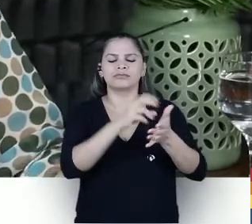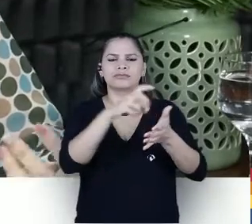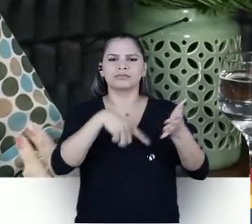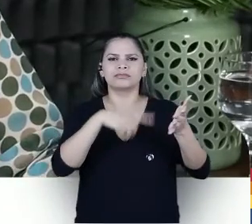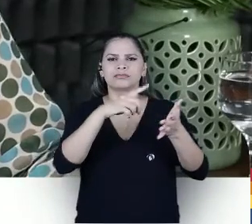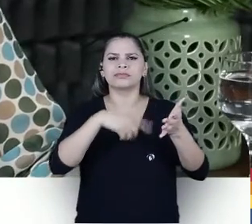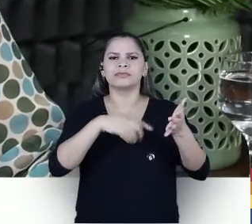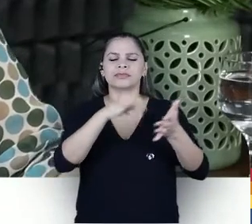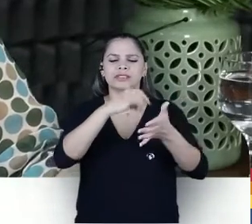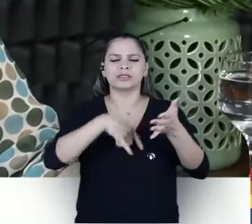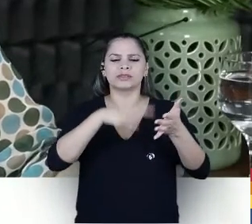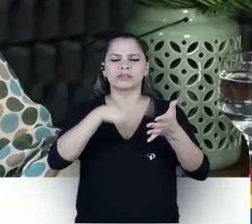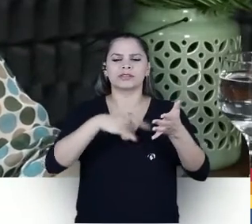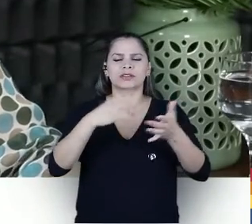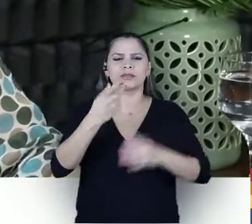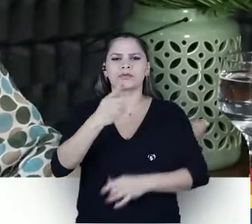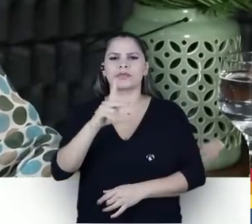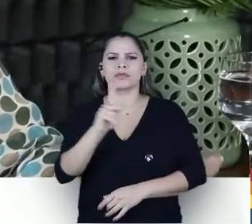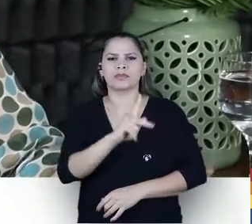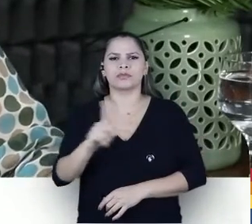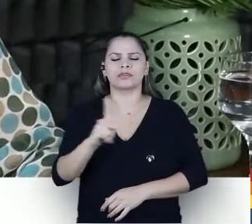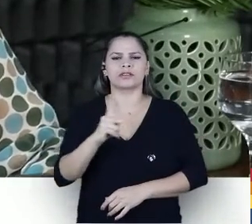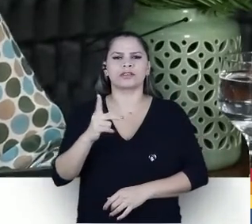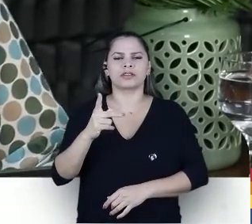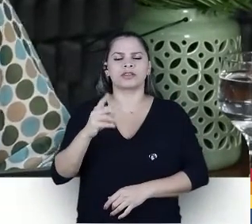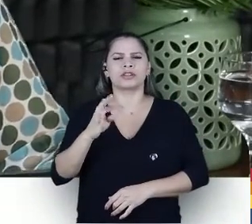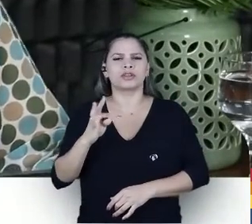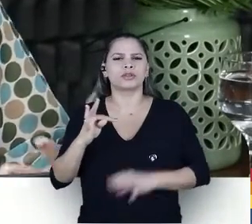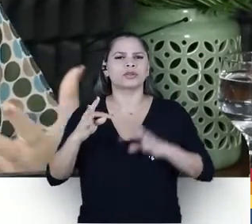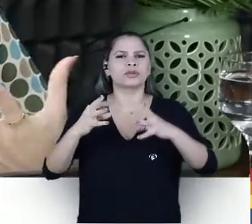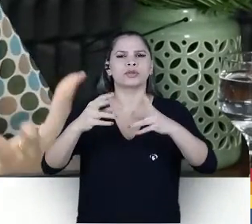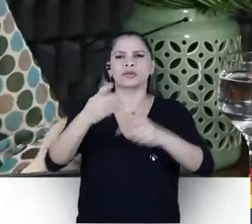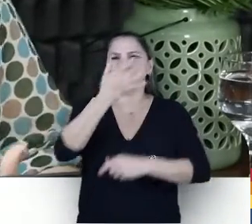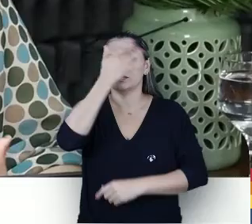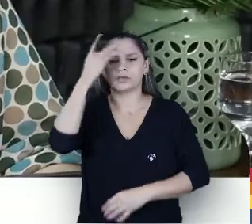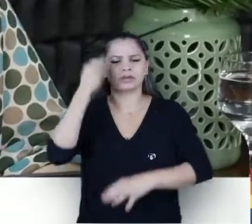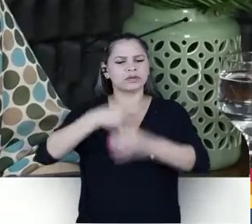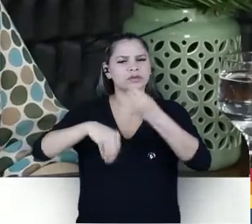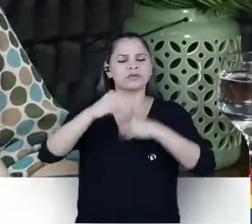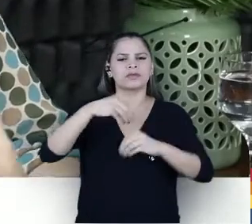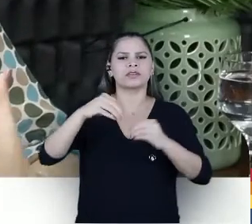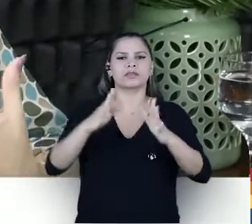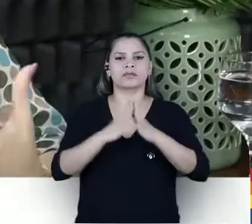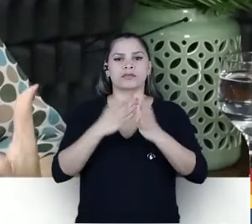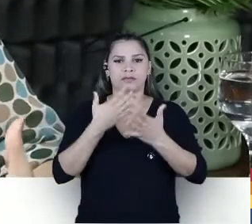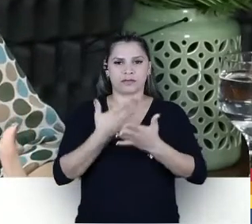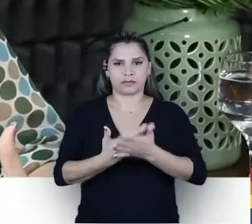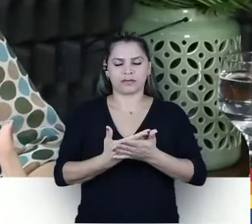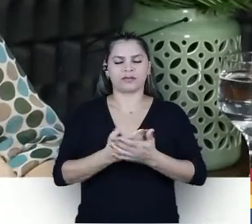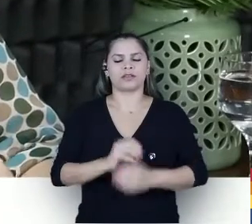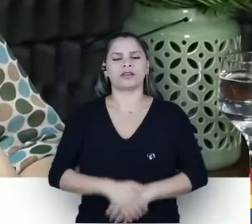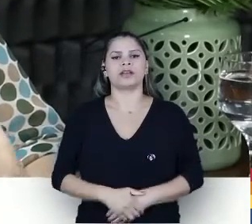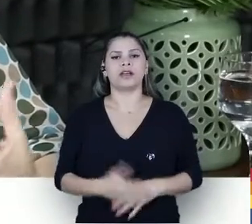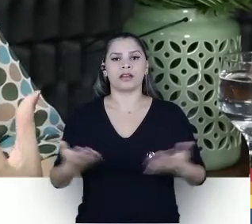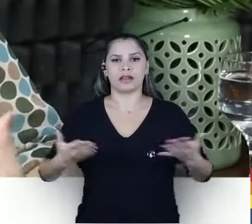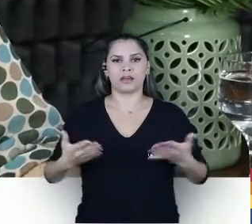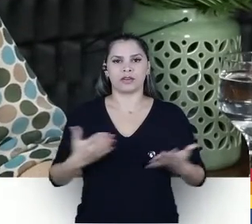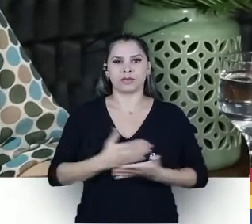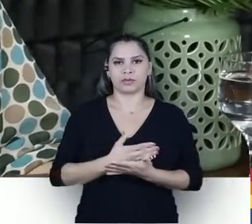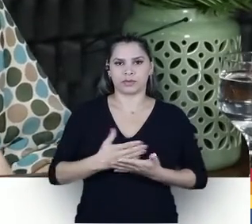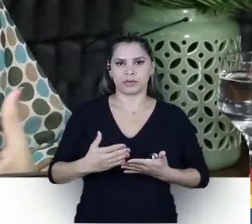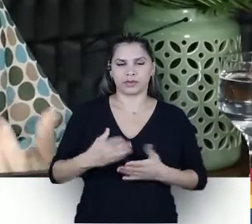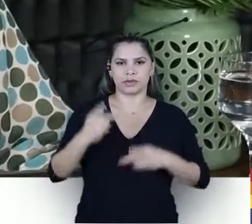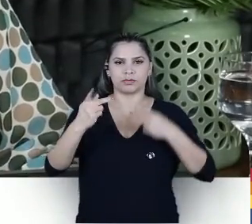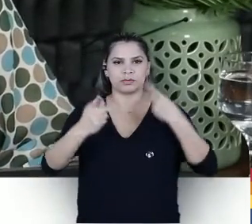apontar, destacar elementos desse nosso documento, né? Um documento que é o respaldo para o professor, para todas as pessoas que estão